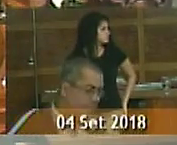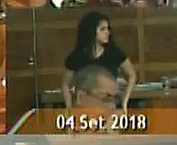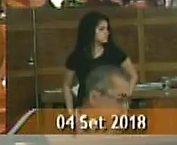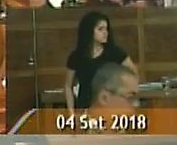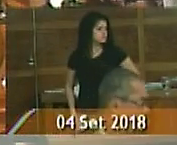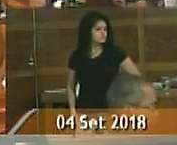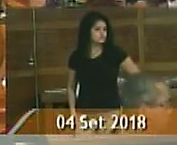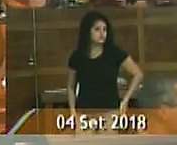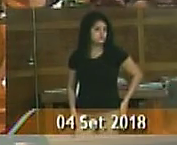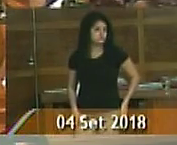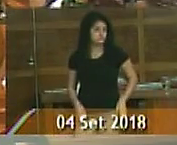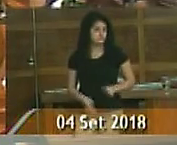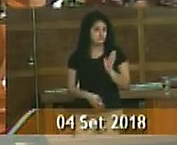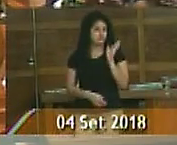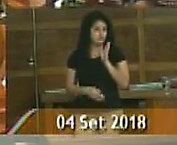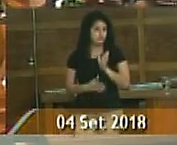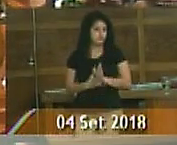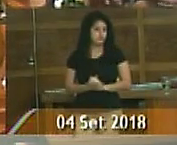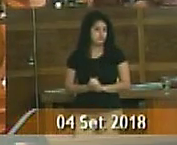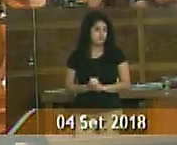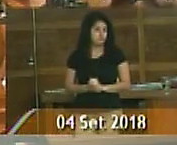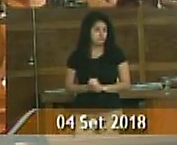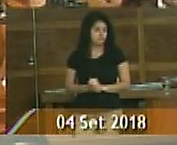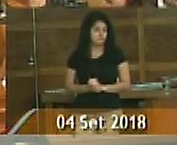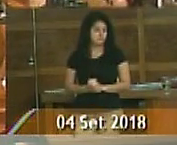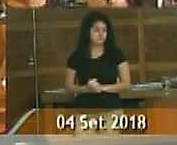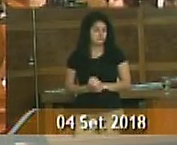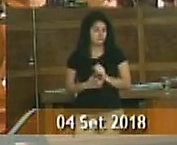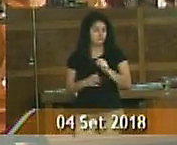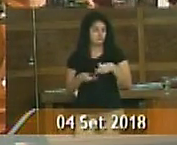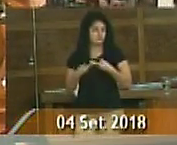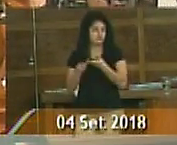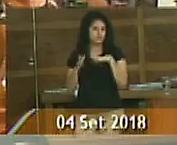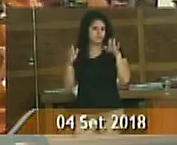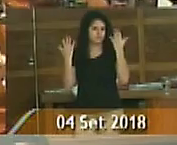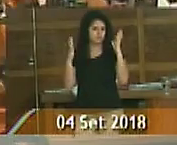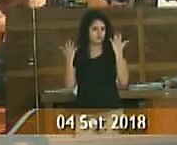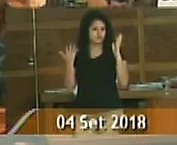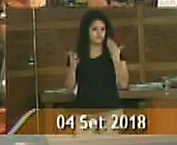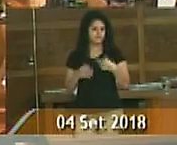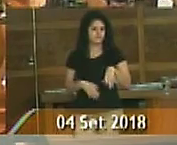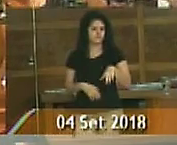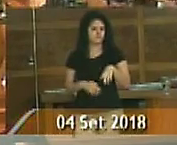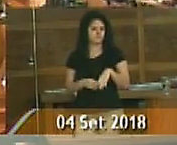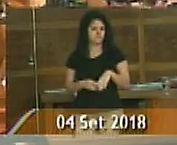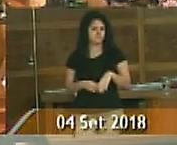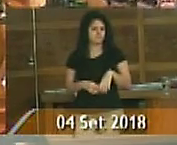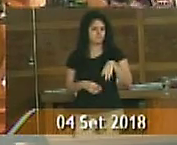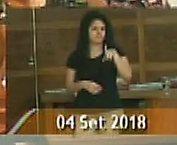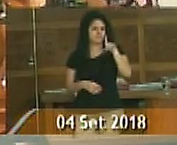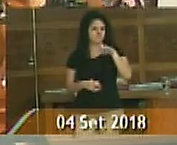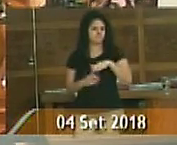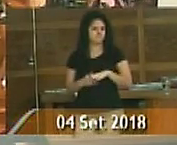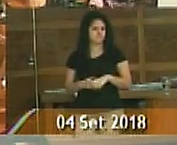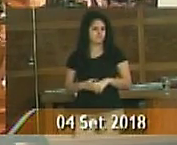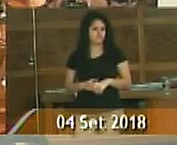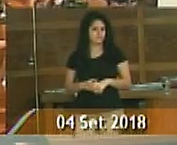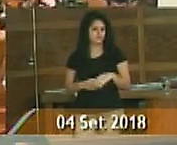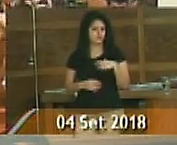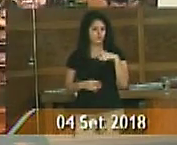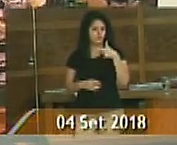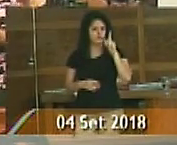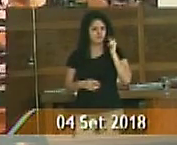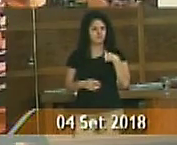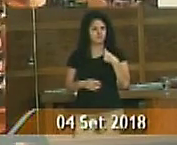Coronel, só rapidinho. Só dar parabéns ao Departamento de Estrada e Rodagem, que ontem eu tive em